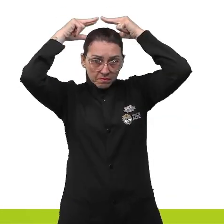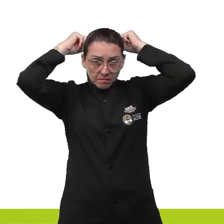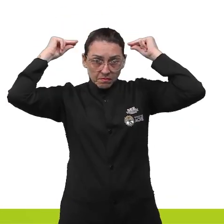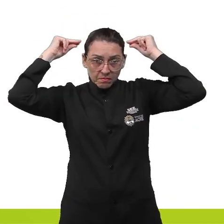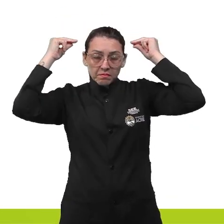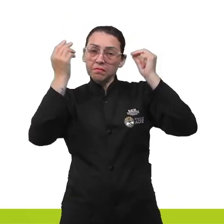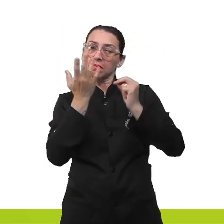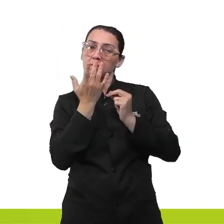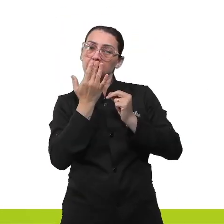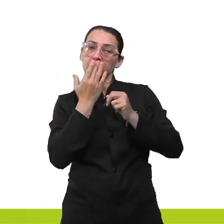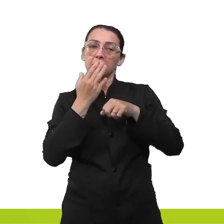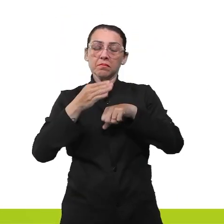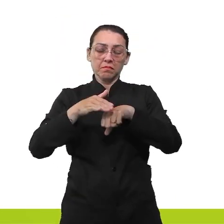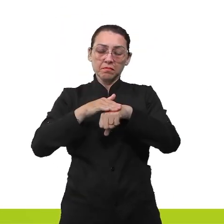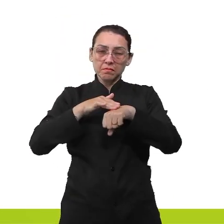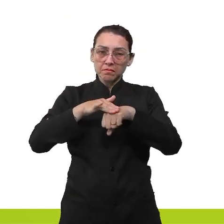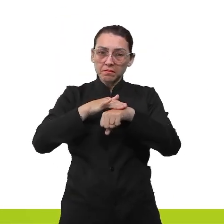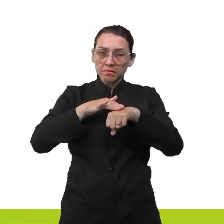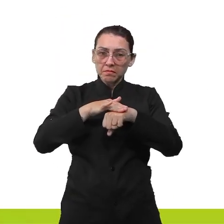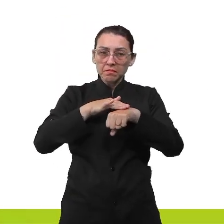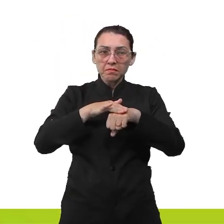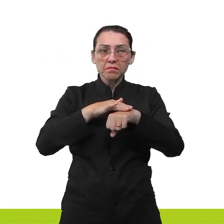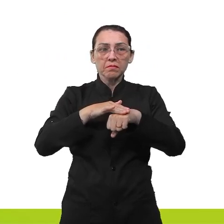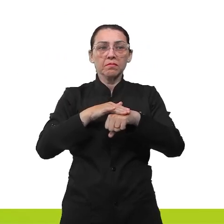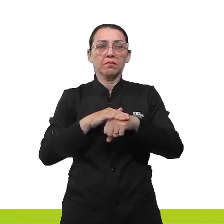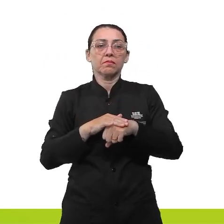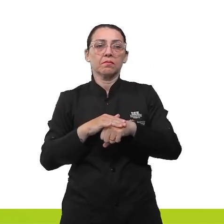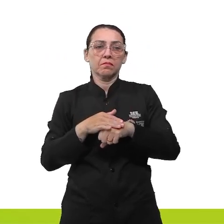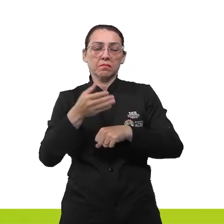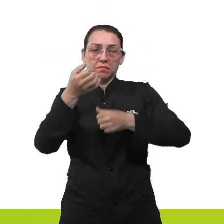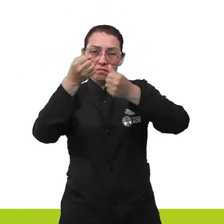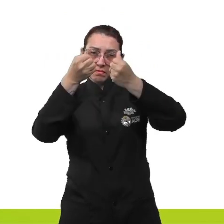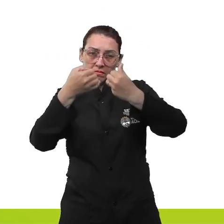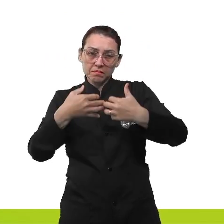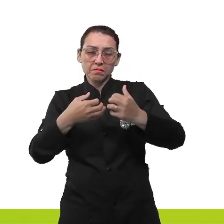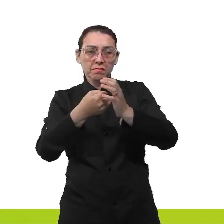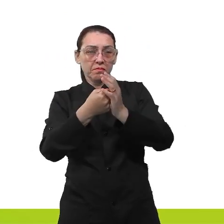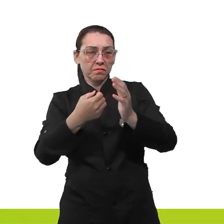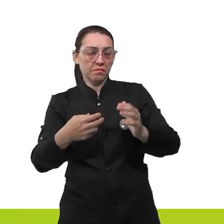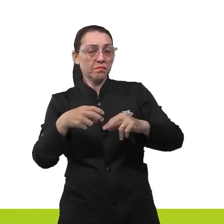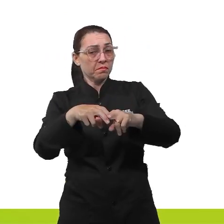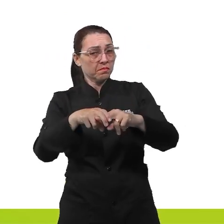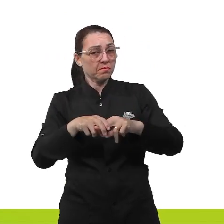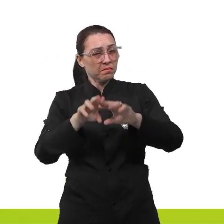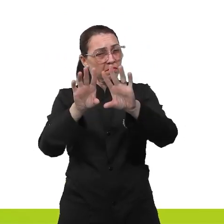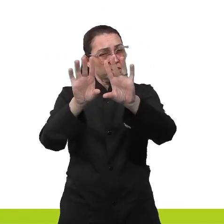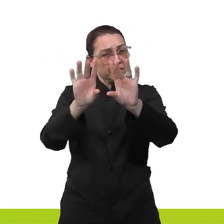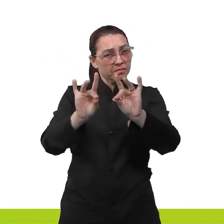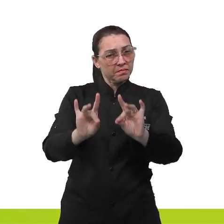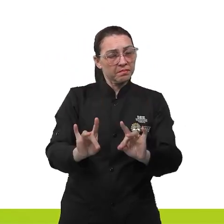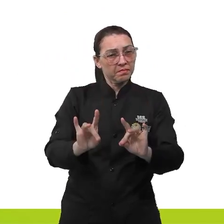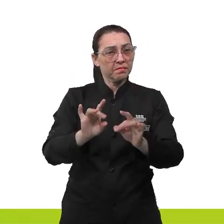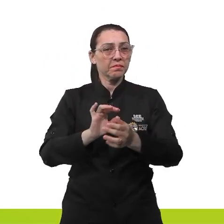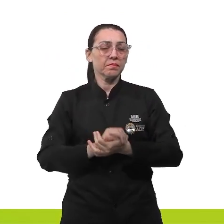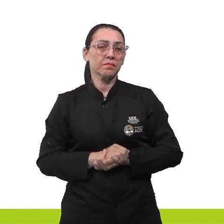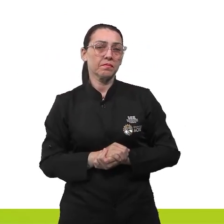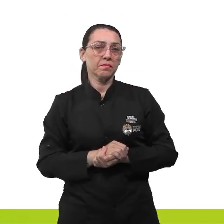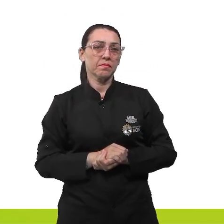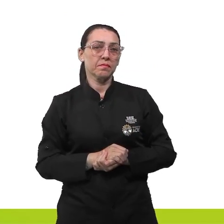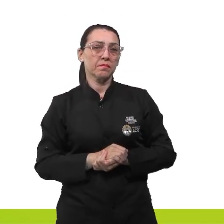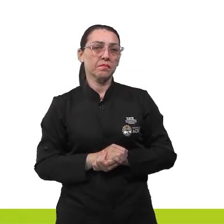a cor do cabelo castanho, color de chocolate, e vai dando características, galera. Por isso que é descritivos, tá bom?